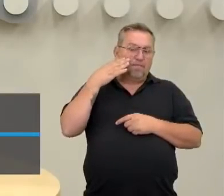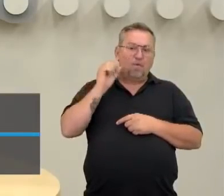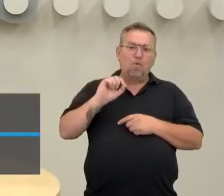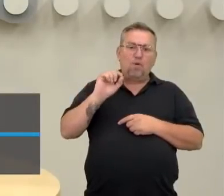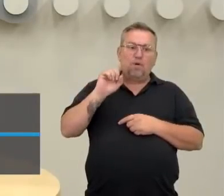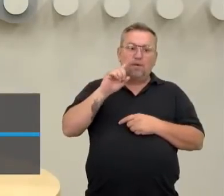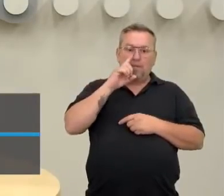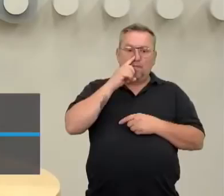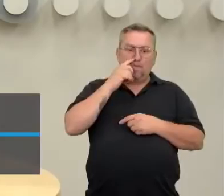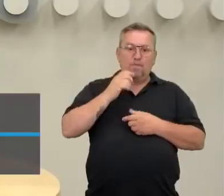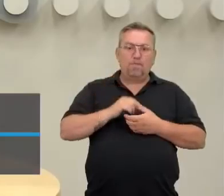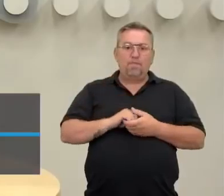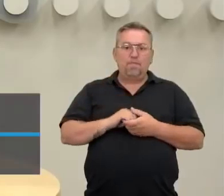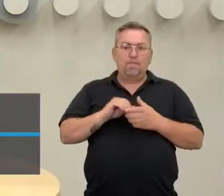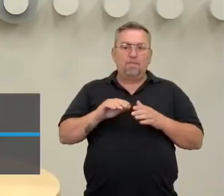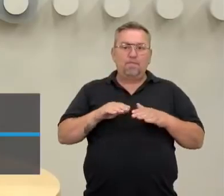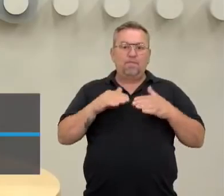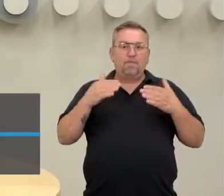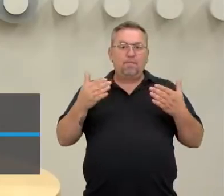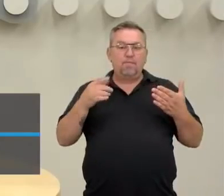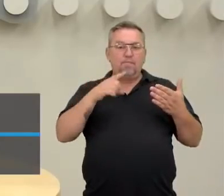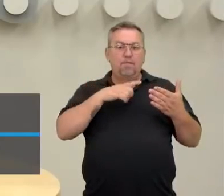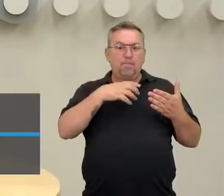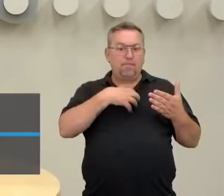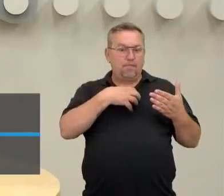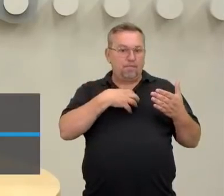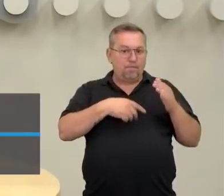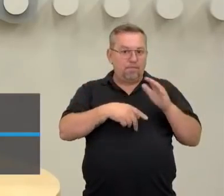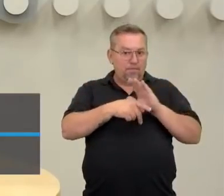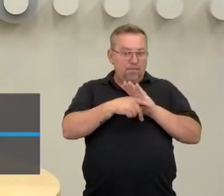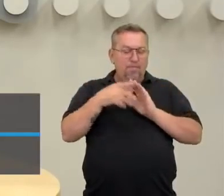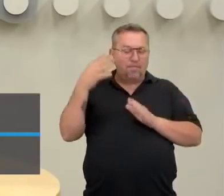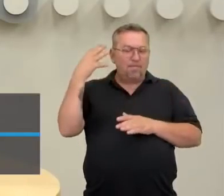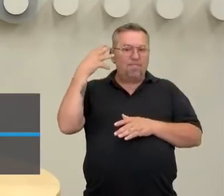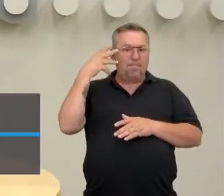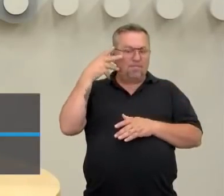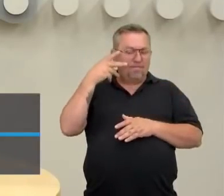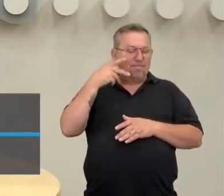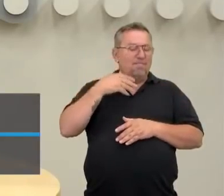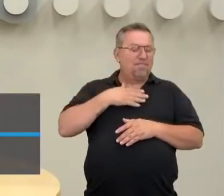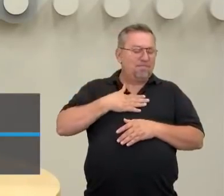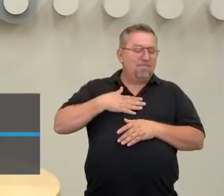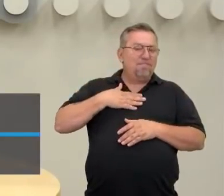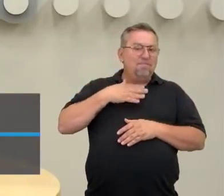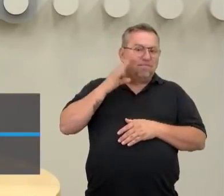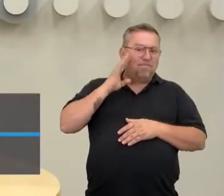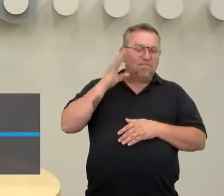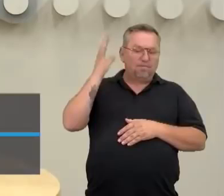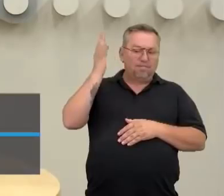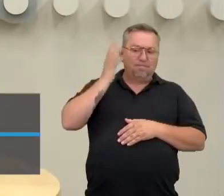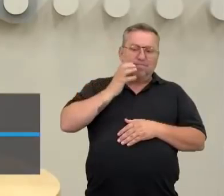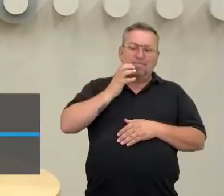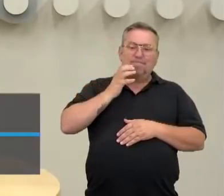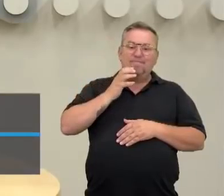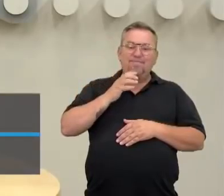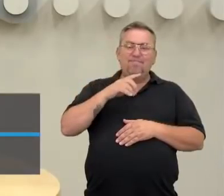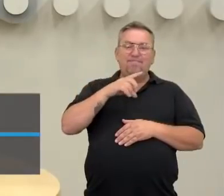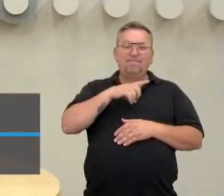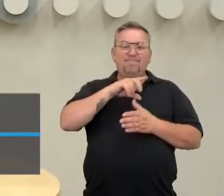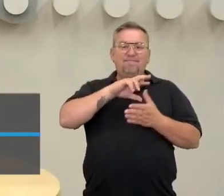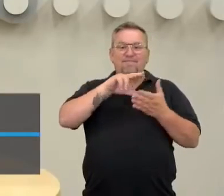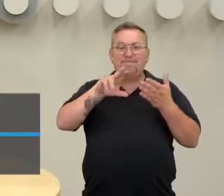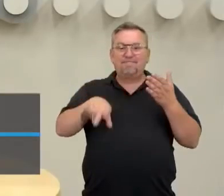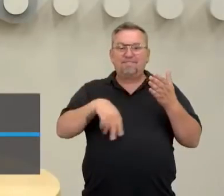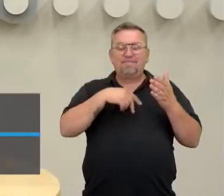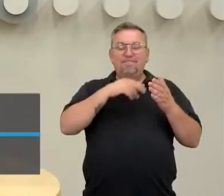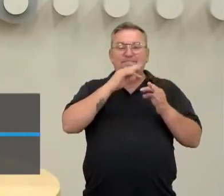daquilo, né? Então, essa característica do grafite, ela é bem marcante, ela é bem séria, né? E nós temos aí várias